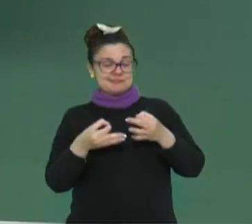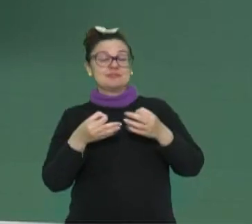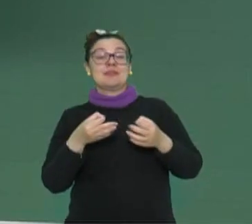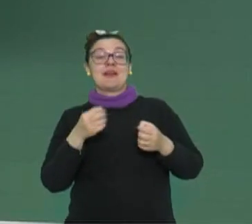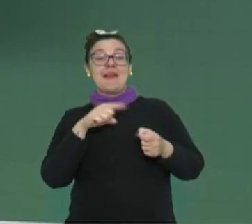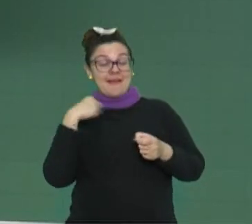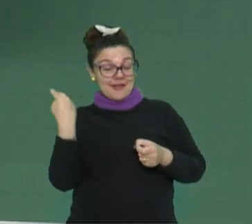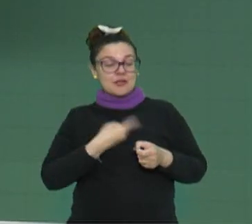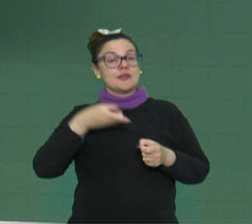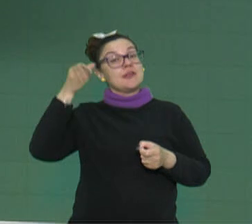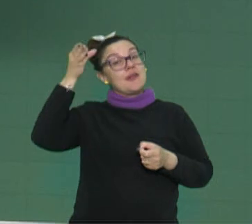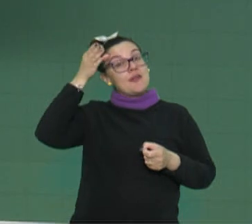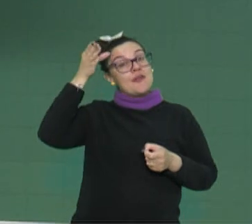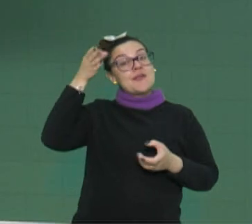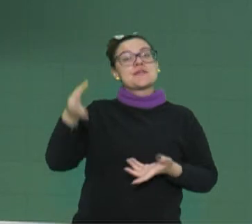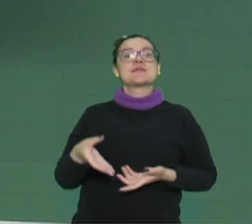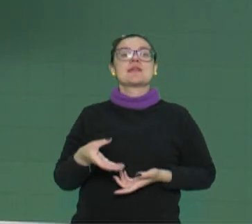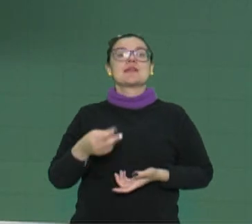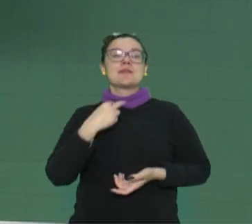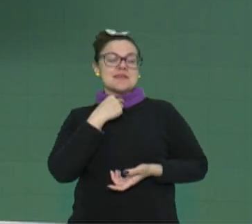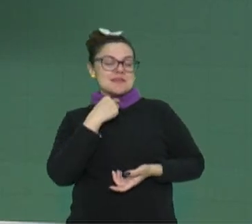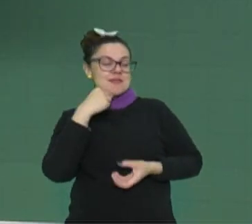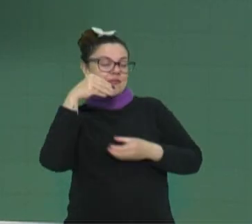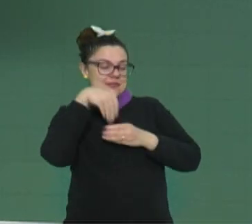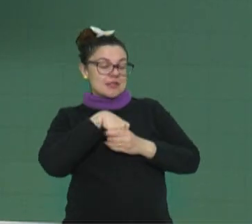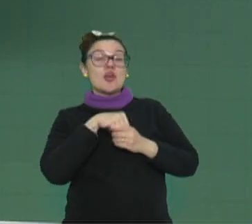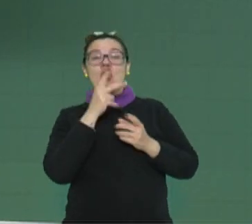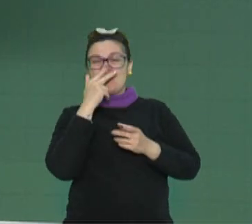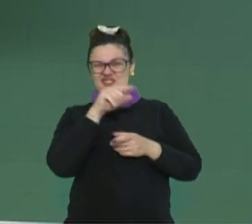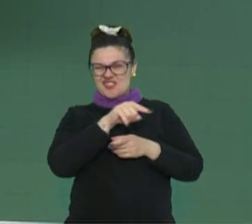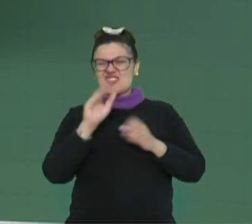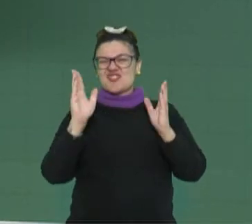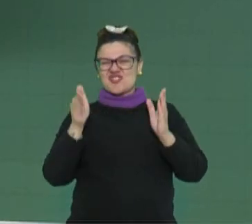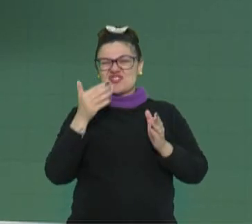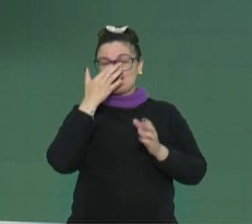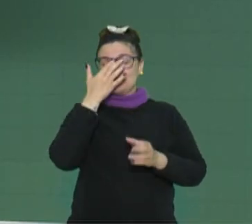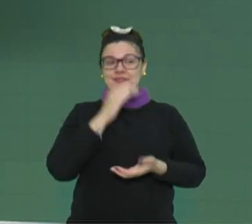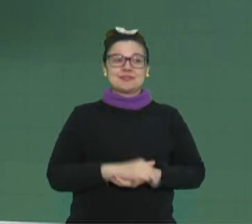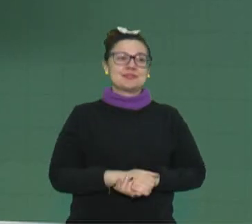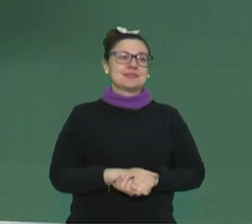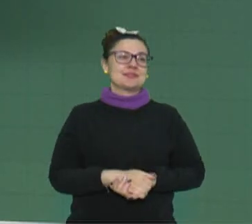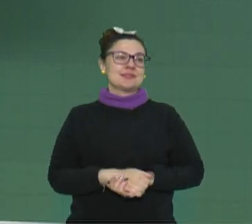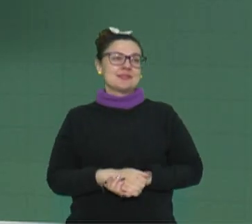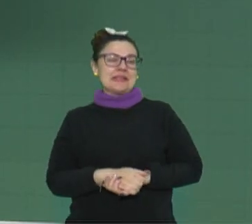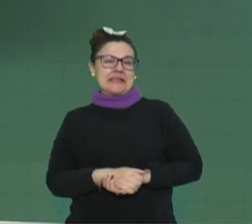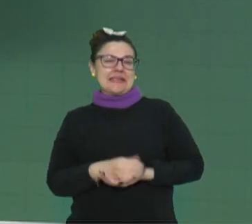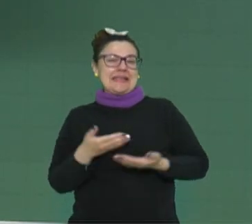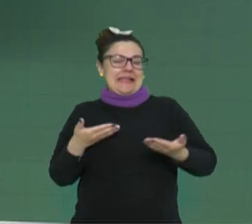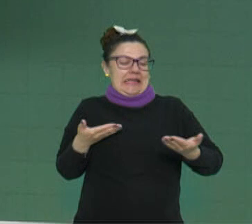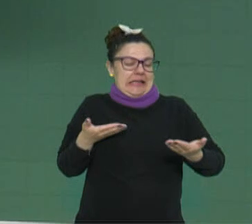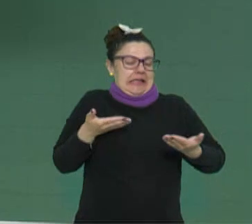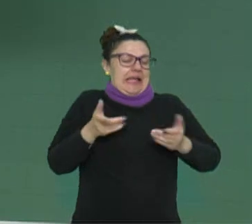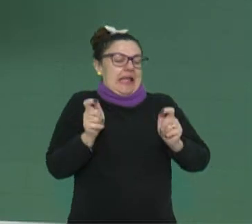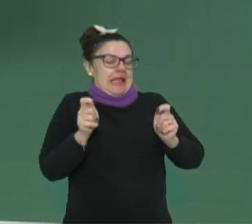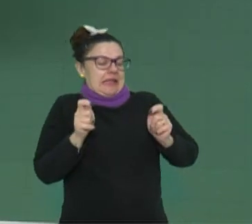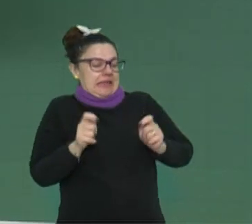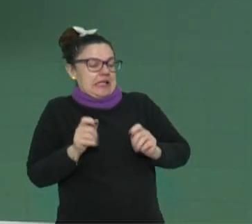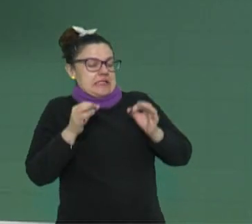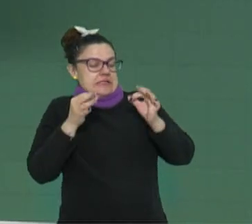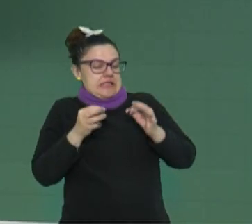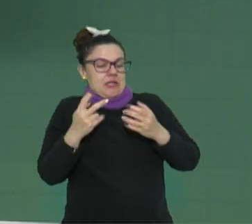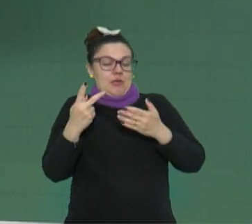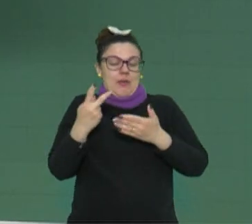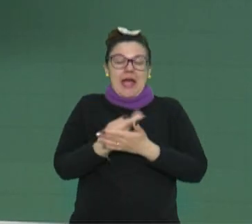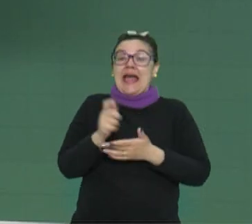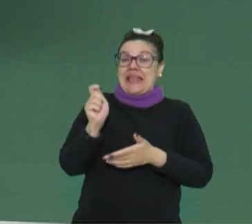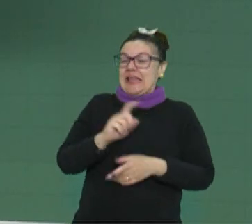nossa consciência, dessa voz interior. Você já deve ter passado por isso, né? De ficar aí tentando resolver entre o certo e o errado, será que